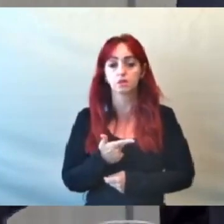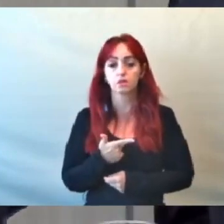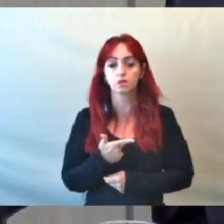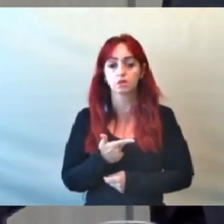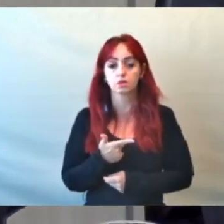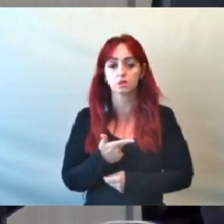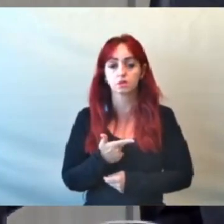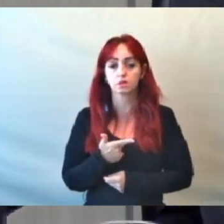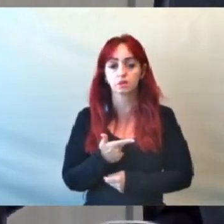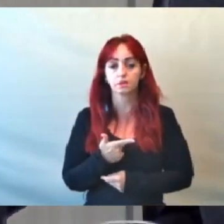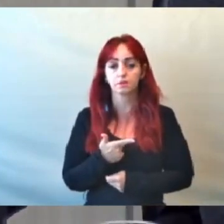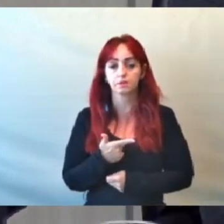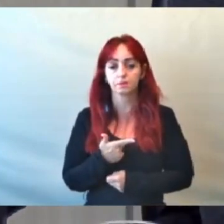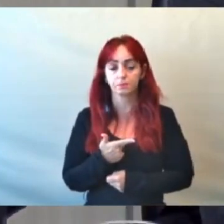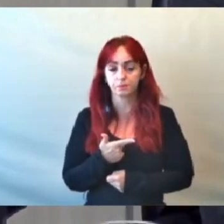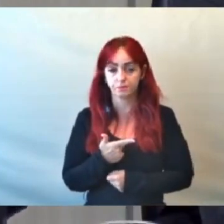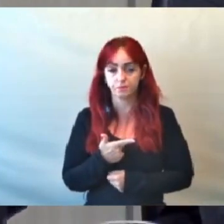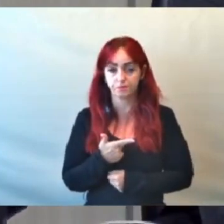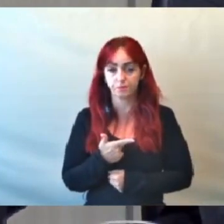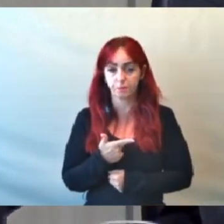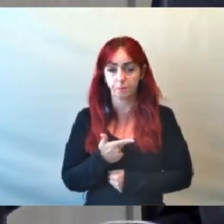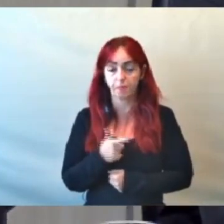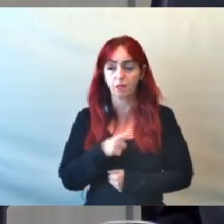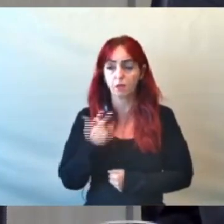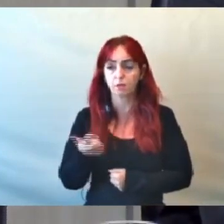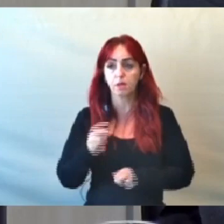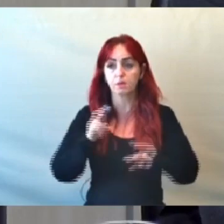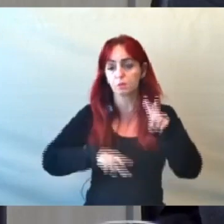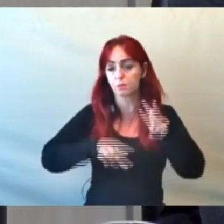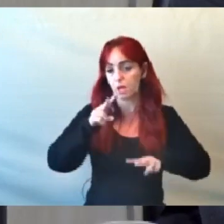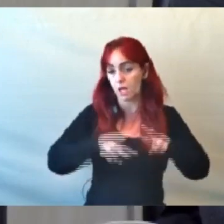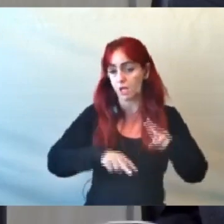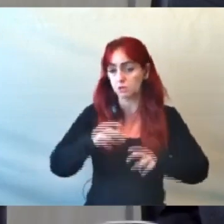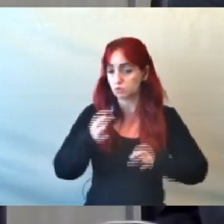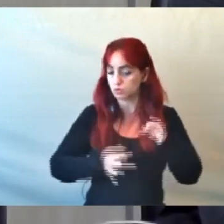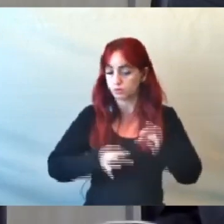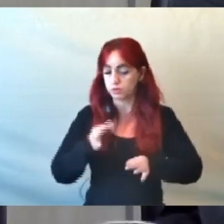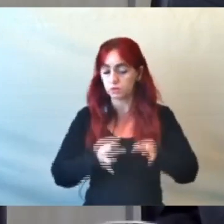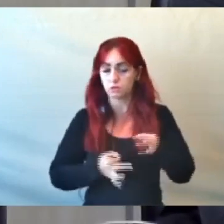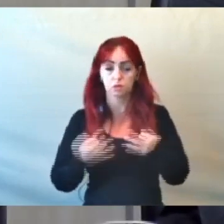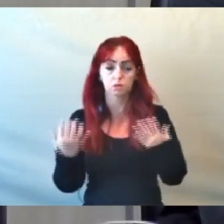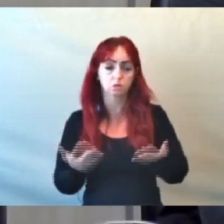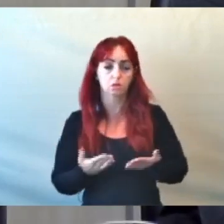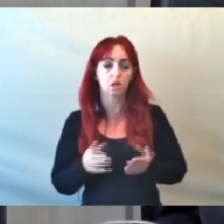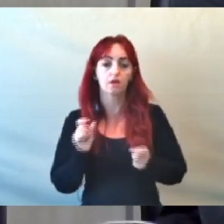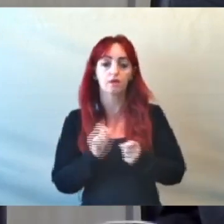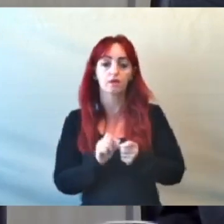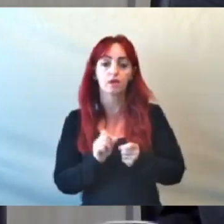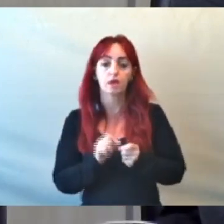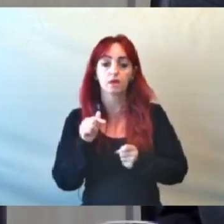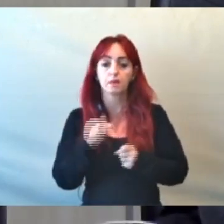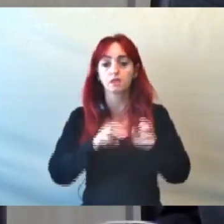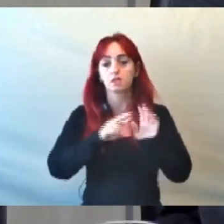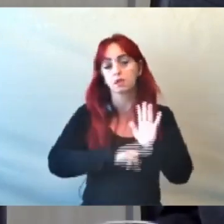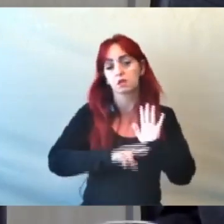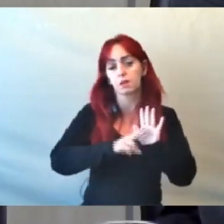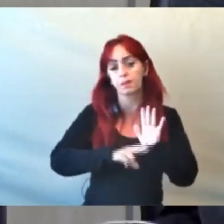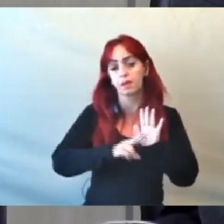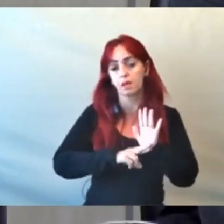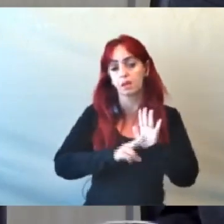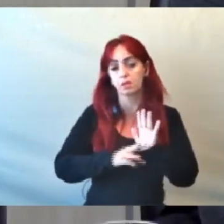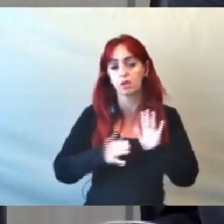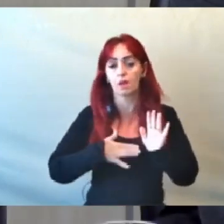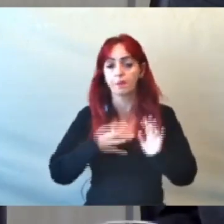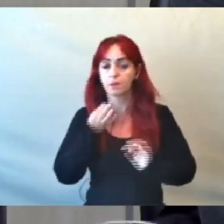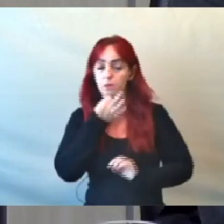uma análise jurídica já feita para esse requerimento, a minha sugestão é que nós